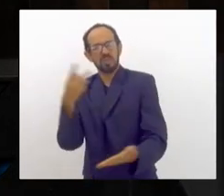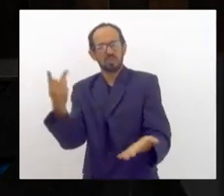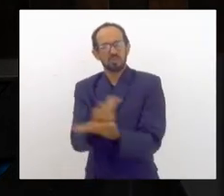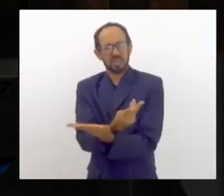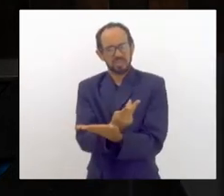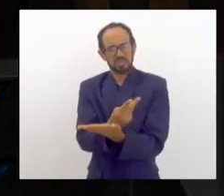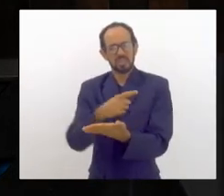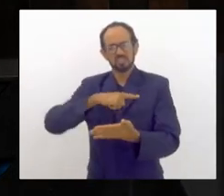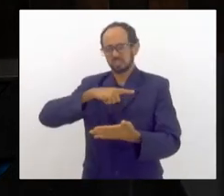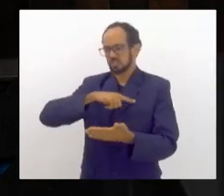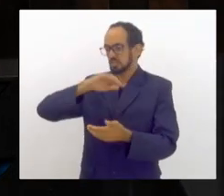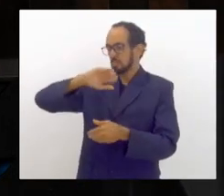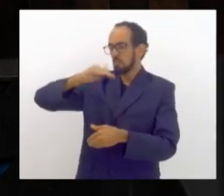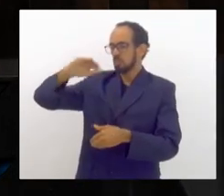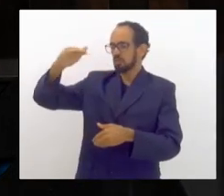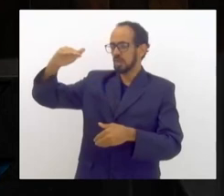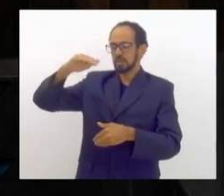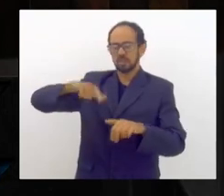mar e a montanha,